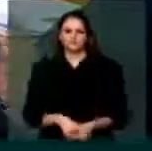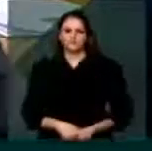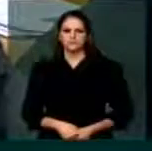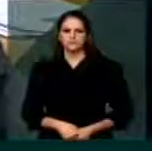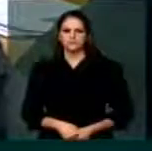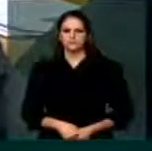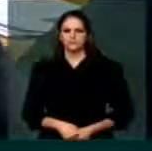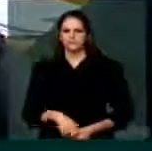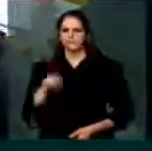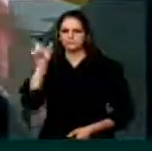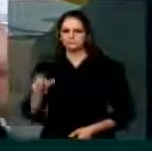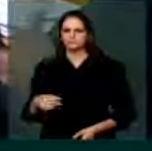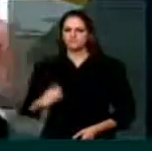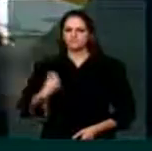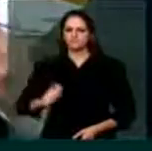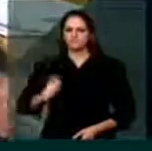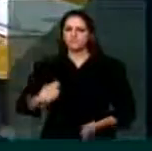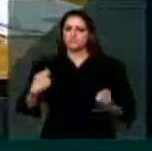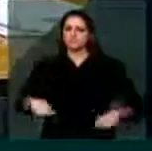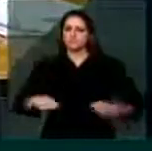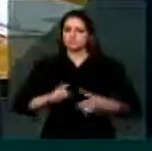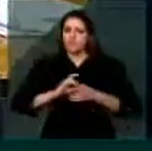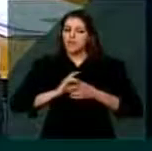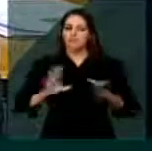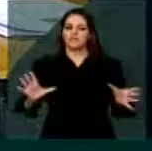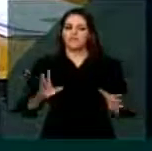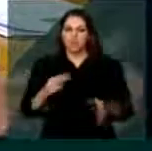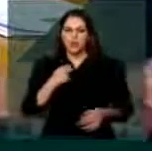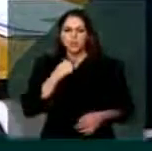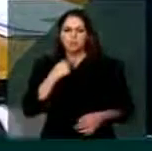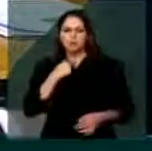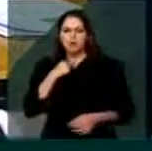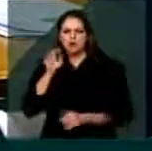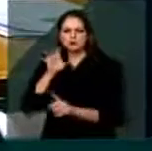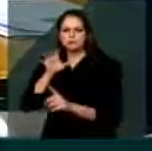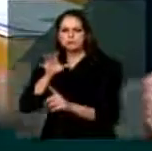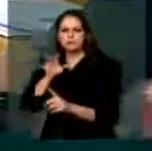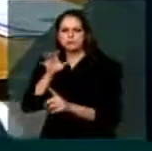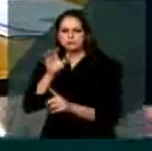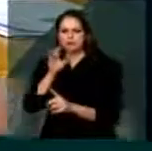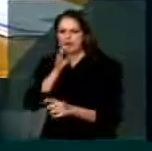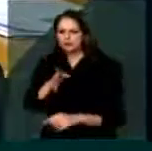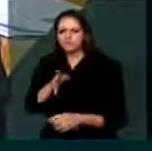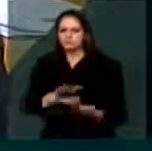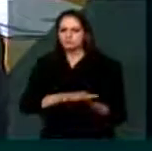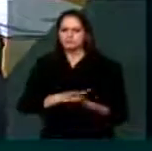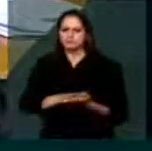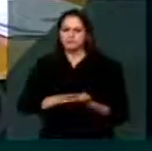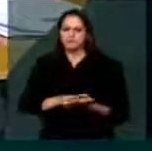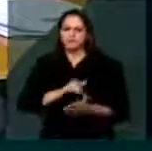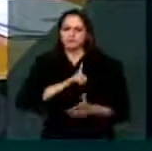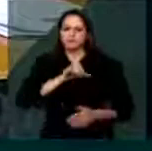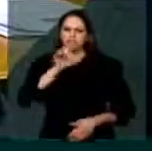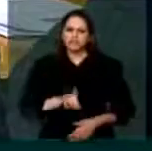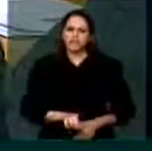Defendemos a sua presença sem intimidação, como é do direito, é da lei.